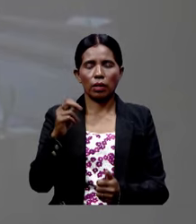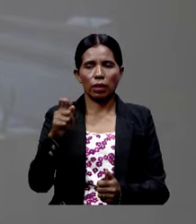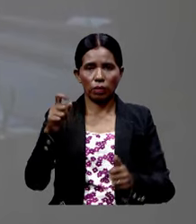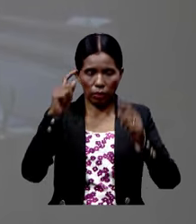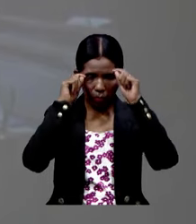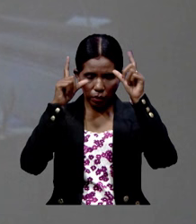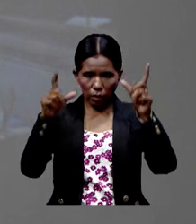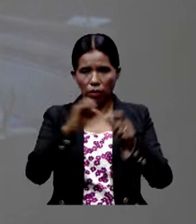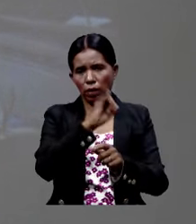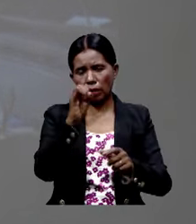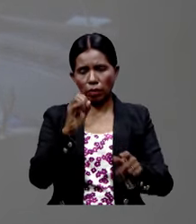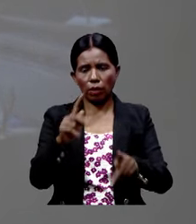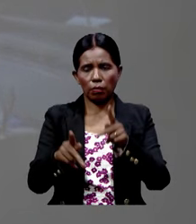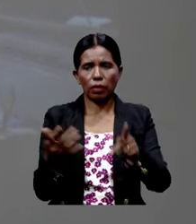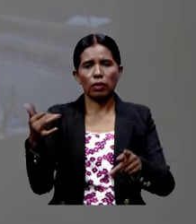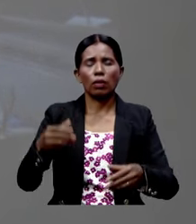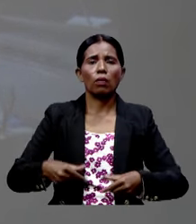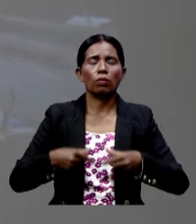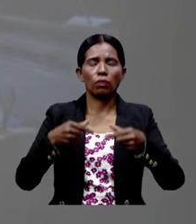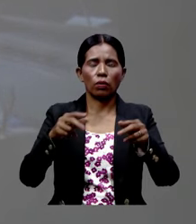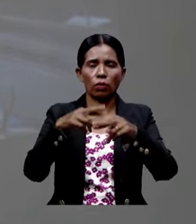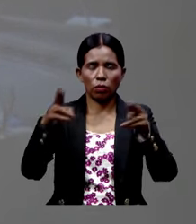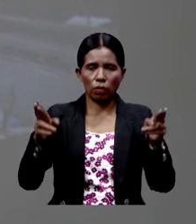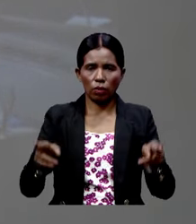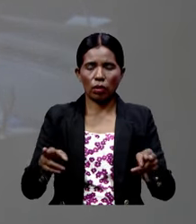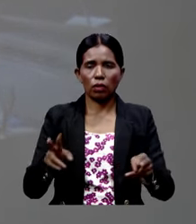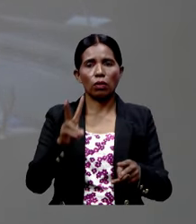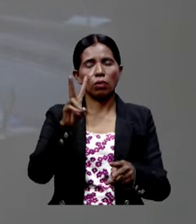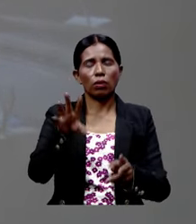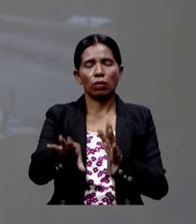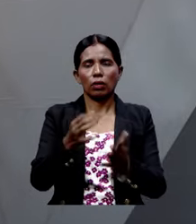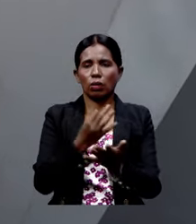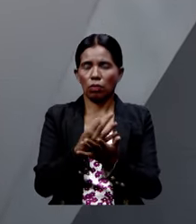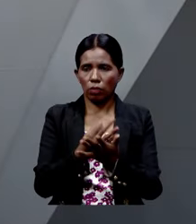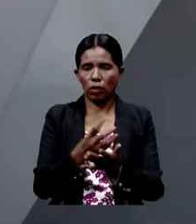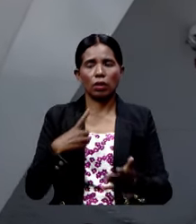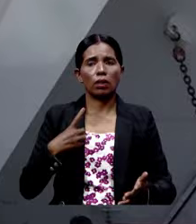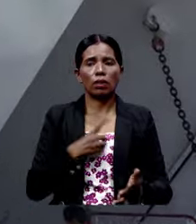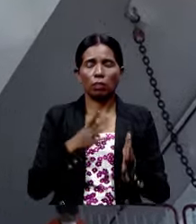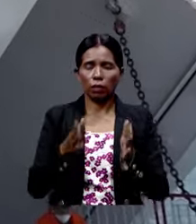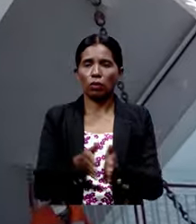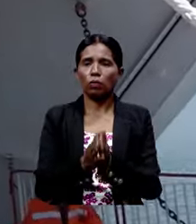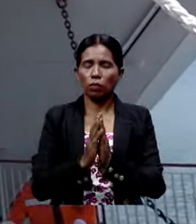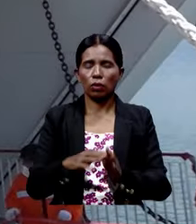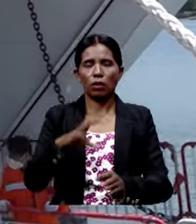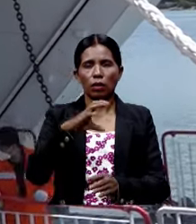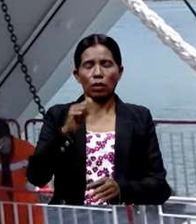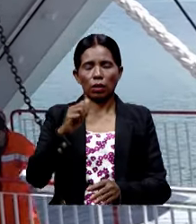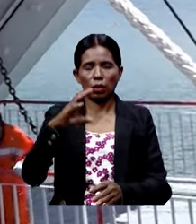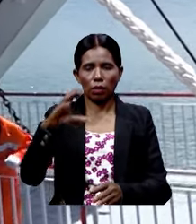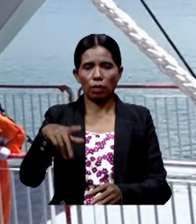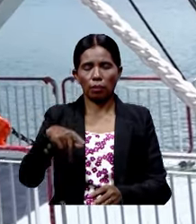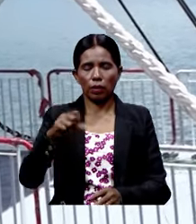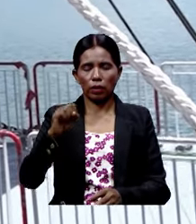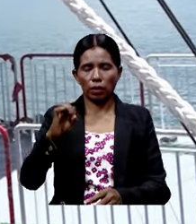nem identifica tripulante Sira foi aluga quarto rua, onde reta no lucro. Também é deputada na Rússia, da Comissão Anticorrupção, PSIC,